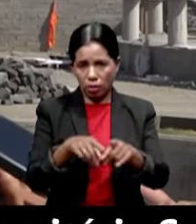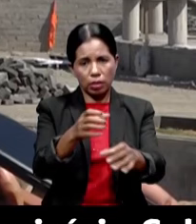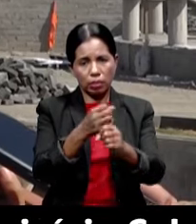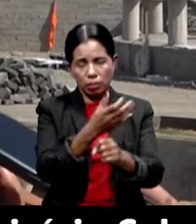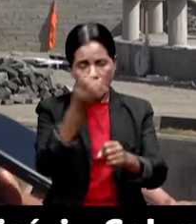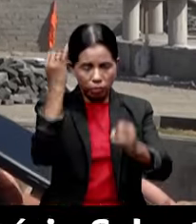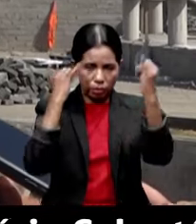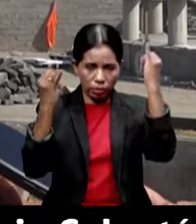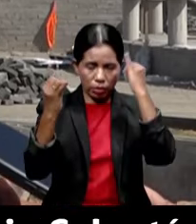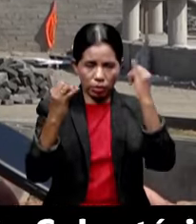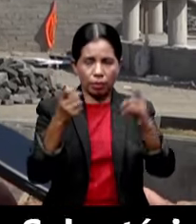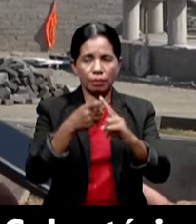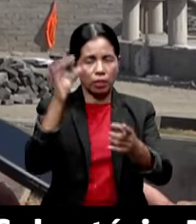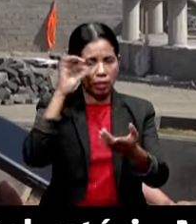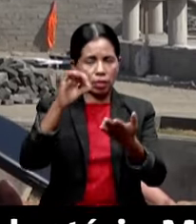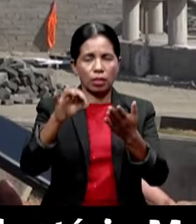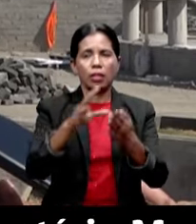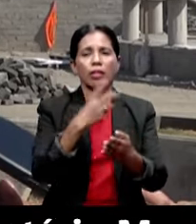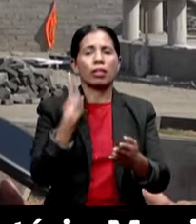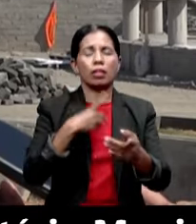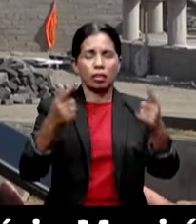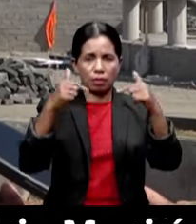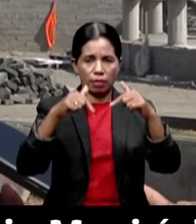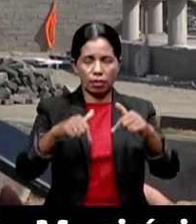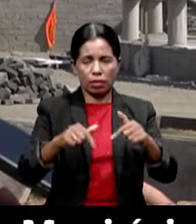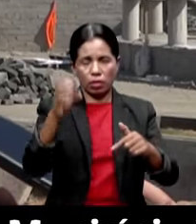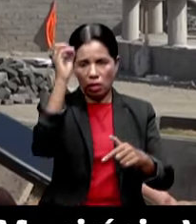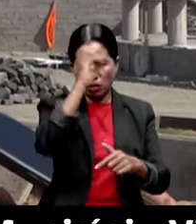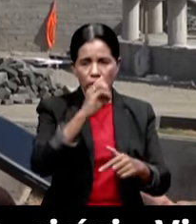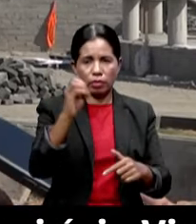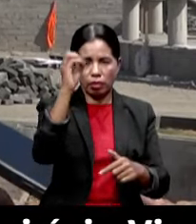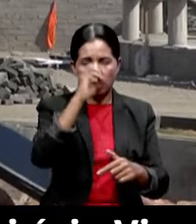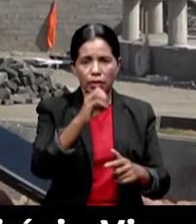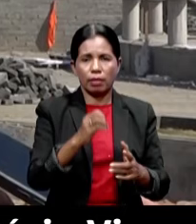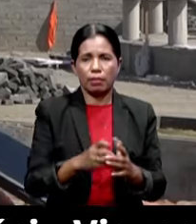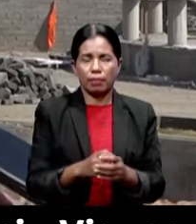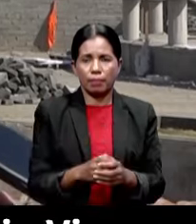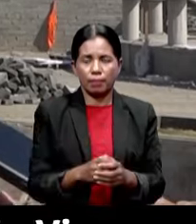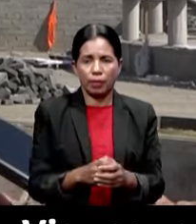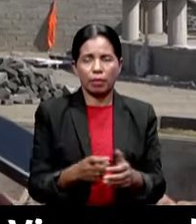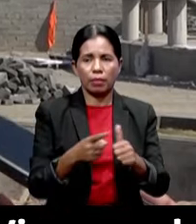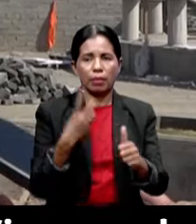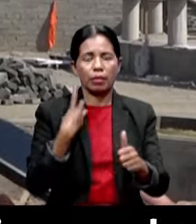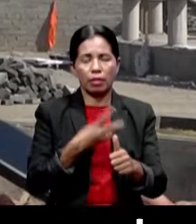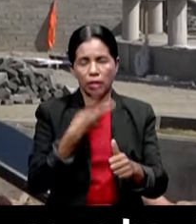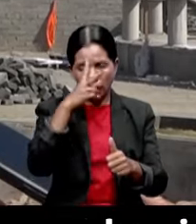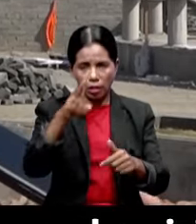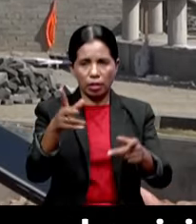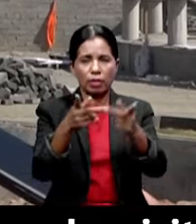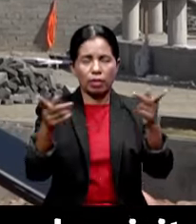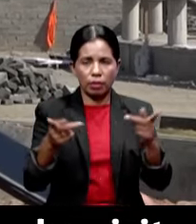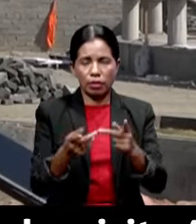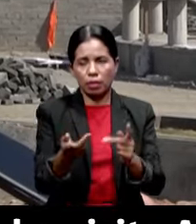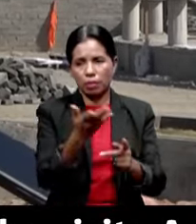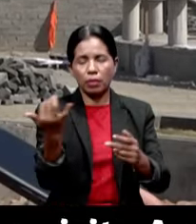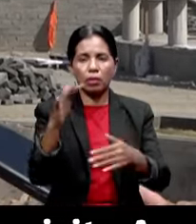si secretariado que está correndo então aí a terreno para tu observar lá aí da holo que tu observar lá fatin neve que então vou